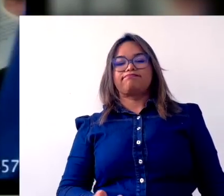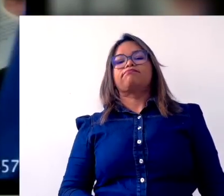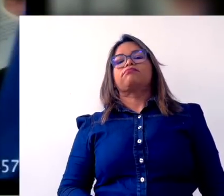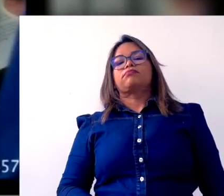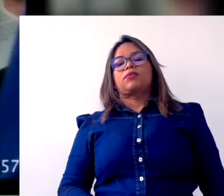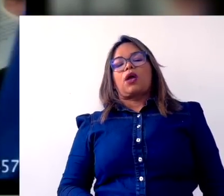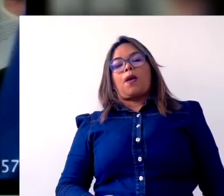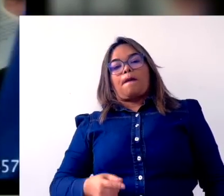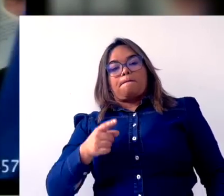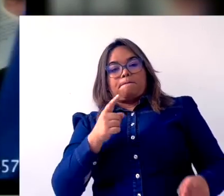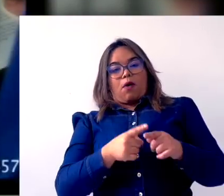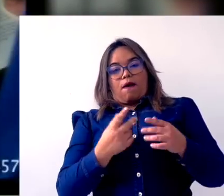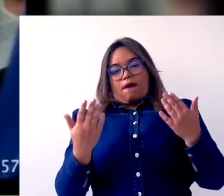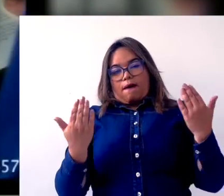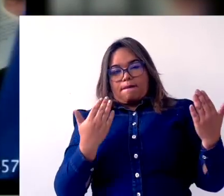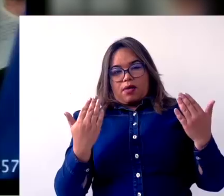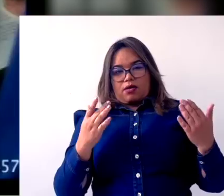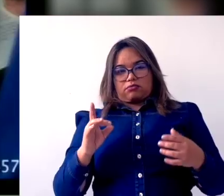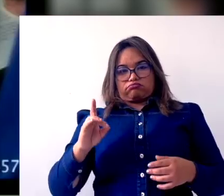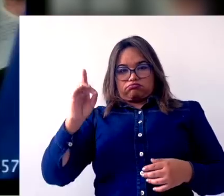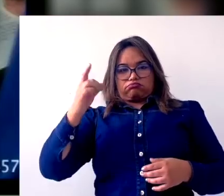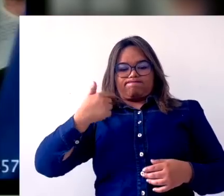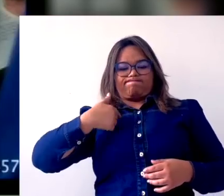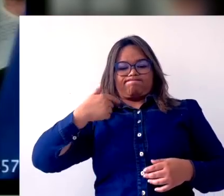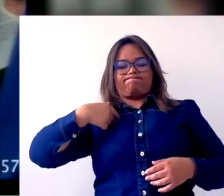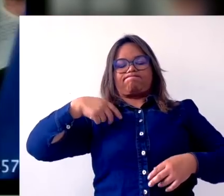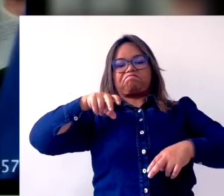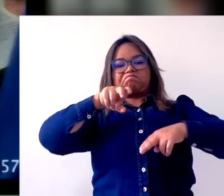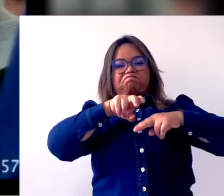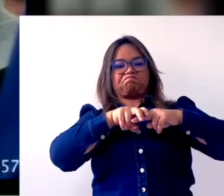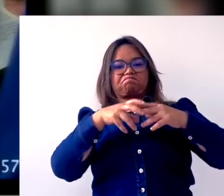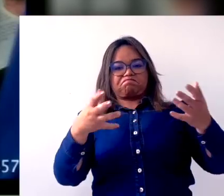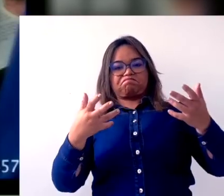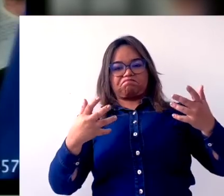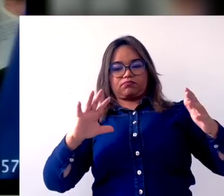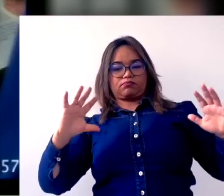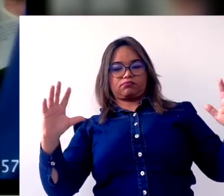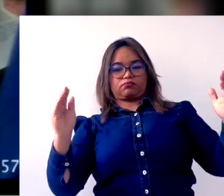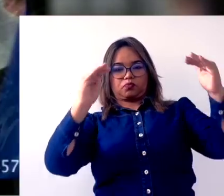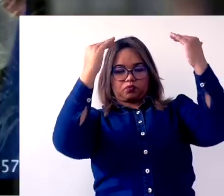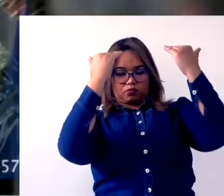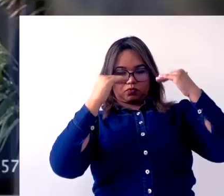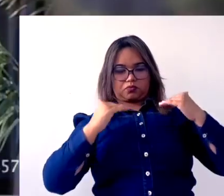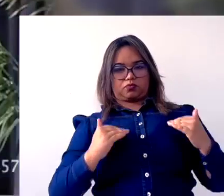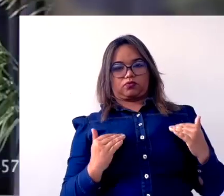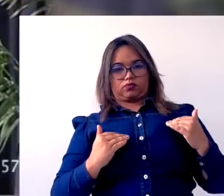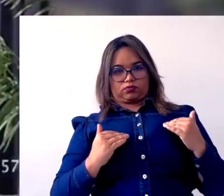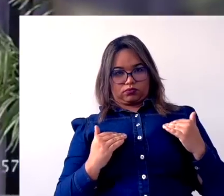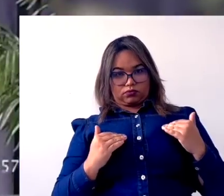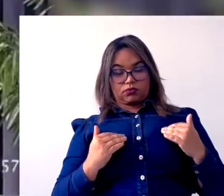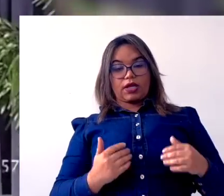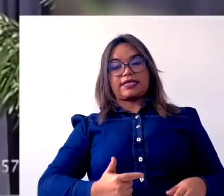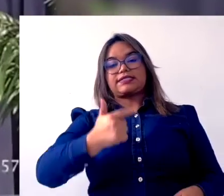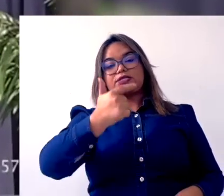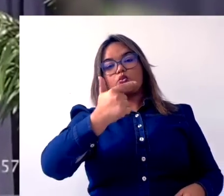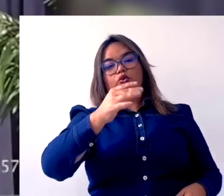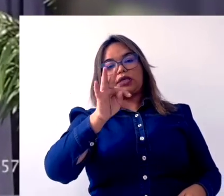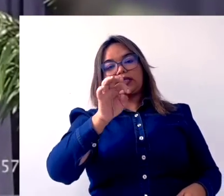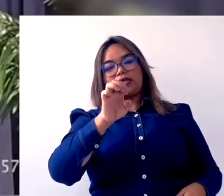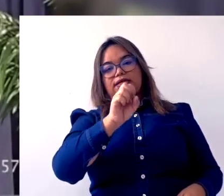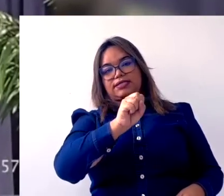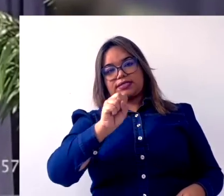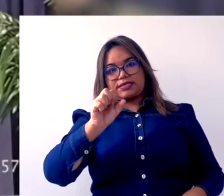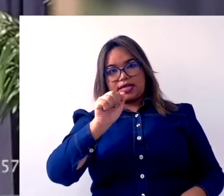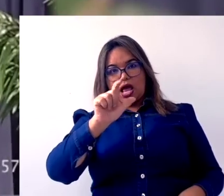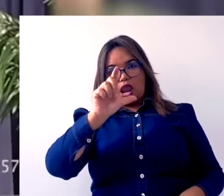de modo que, como Deus, se senta no templo de Deus, fazendo-se passar por Deus. 2 Tessalonicenses